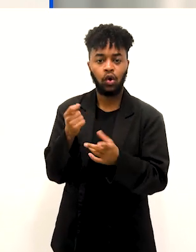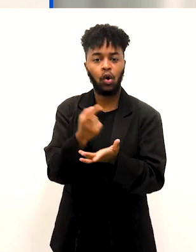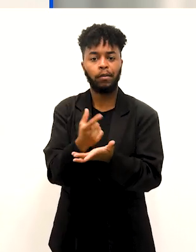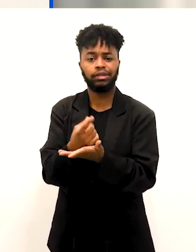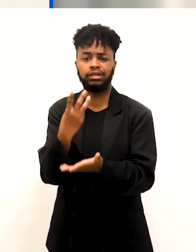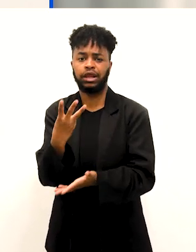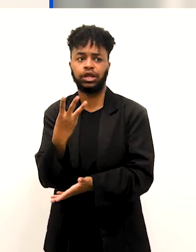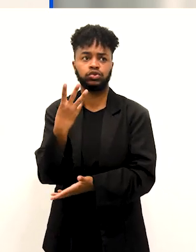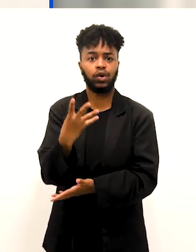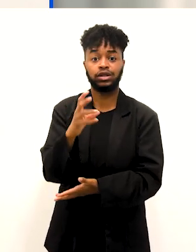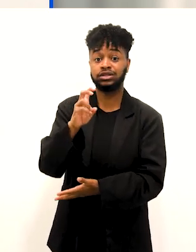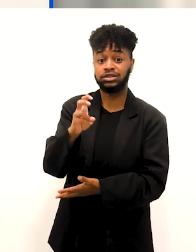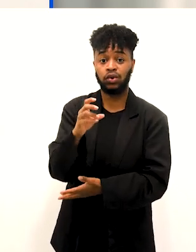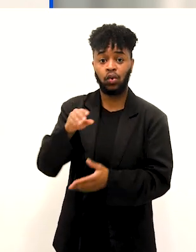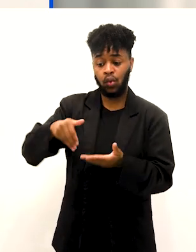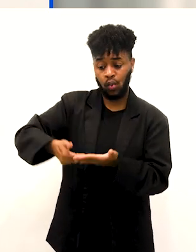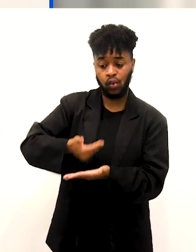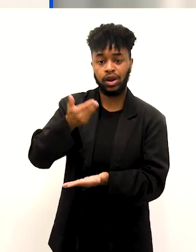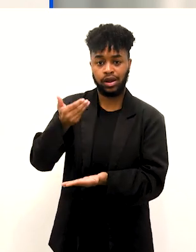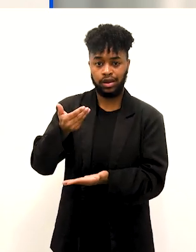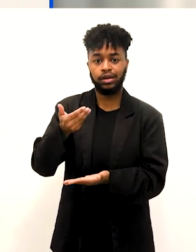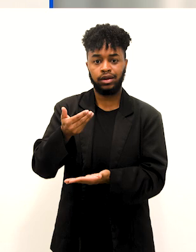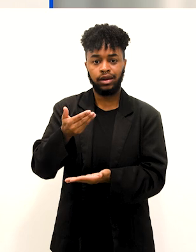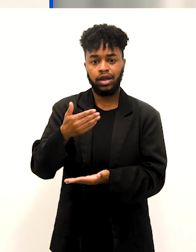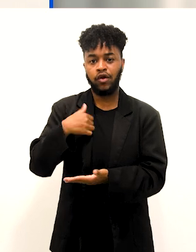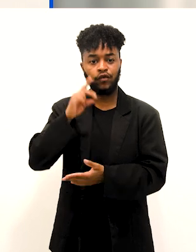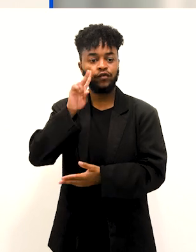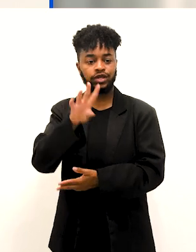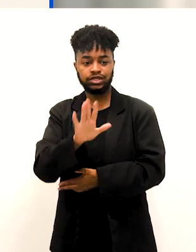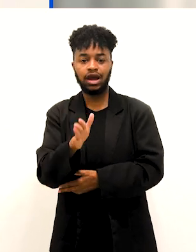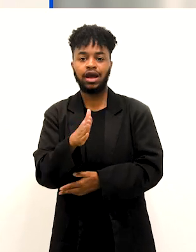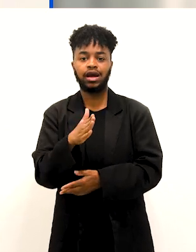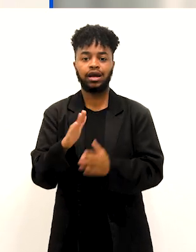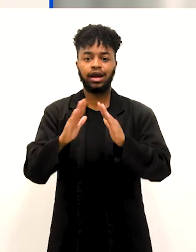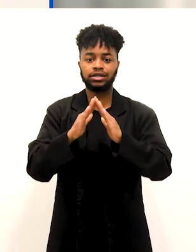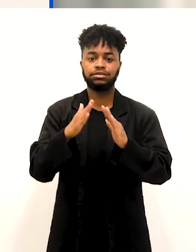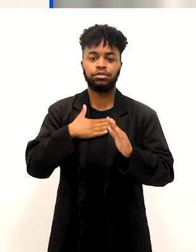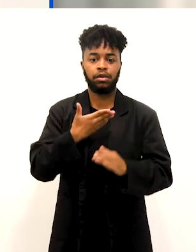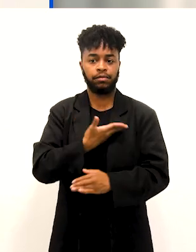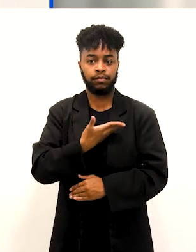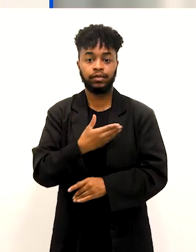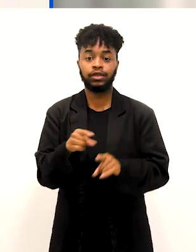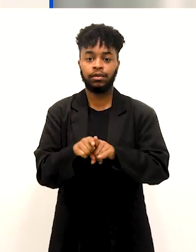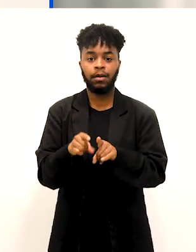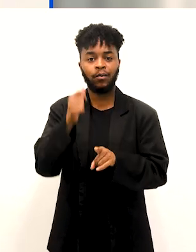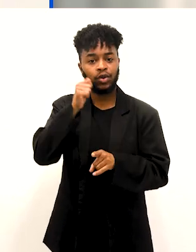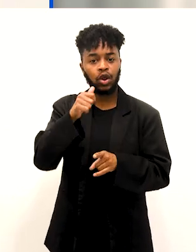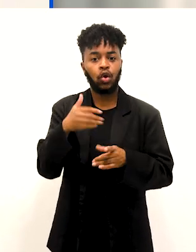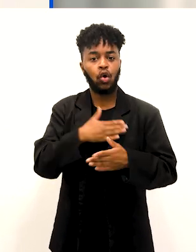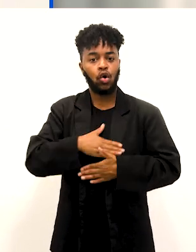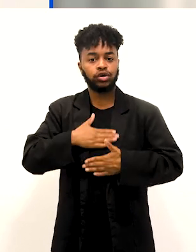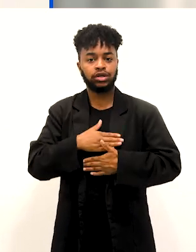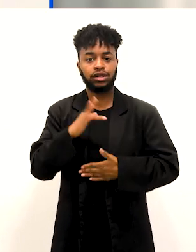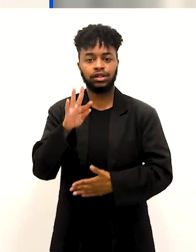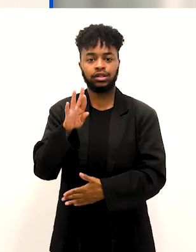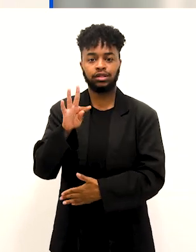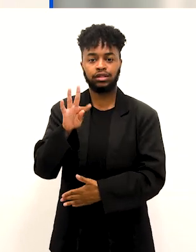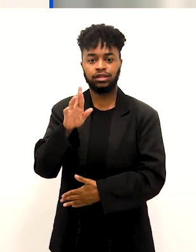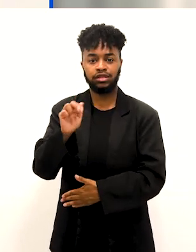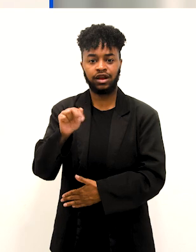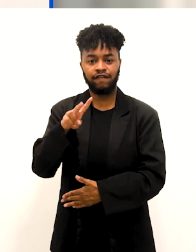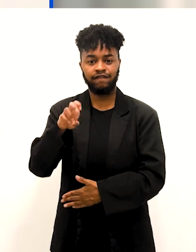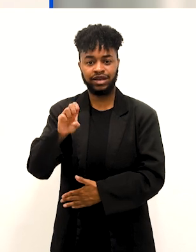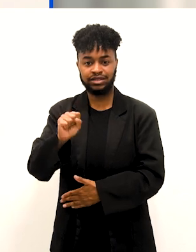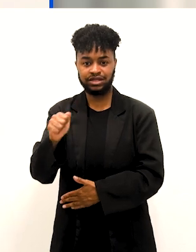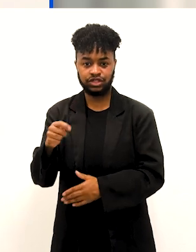3, 4, 5, 6 colheres de arroz, eu já vi na casa de colegas já, travessas, né? As mulheres são fãs das travessas, os